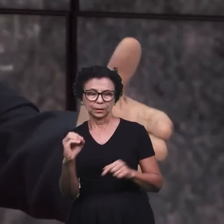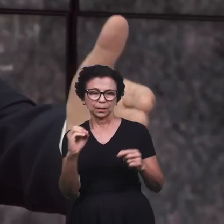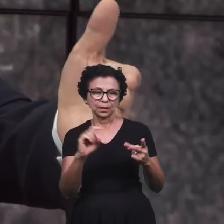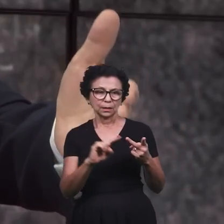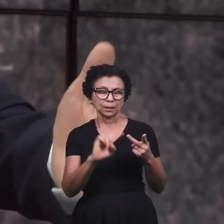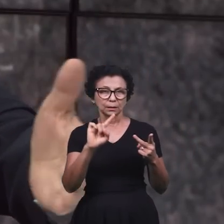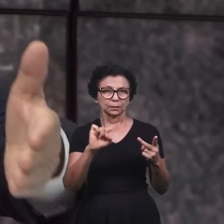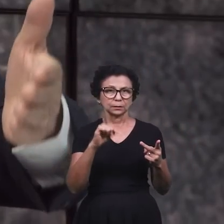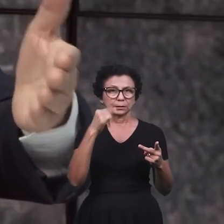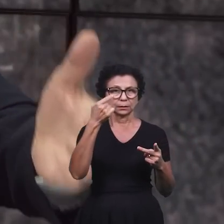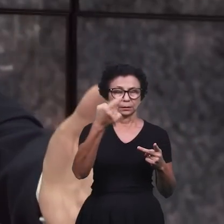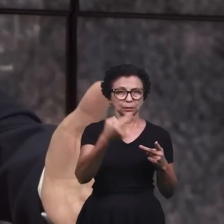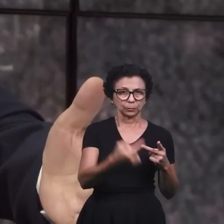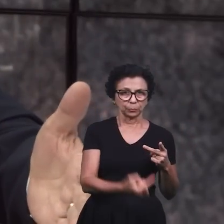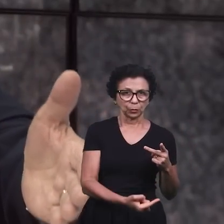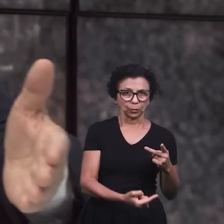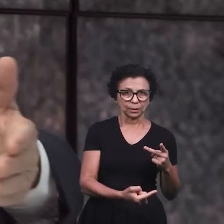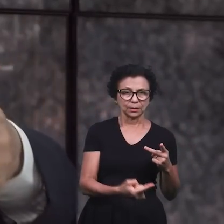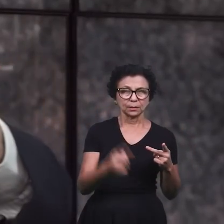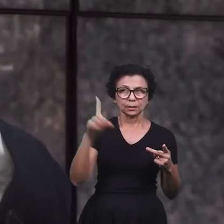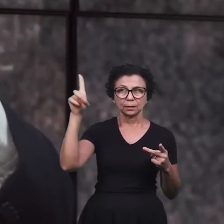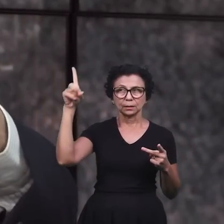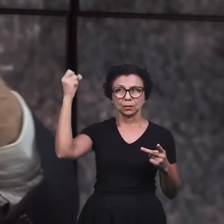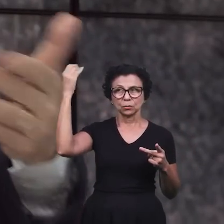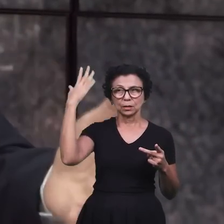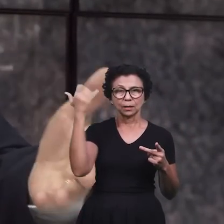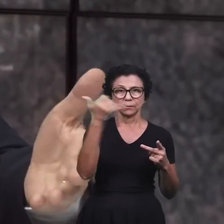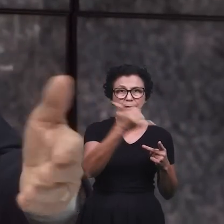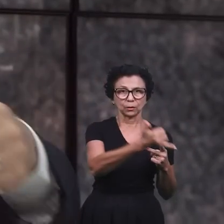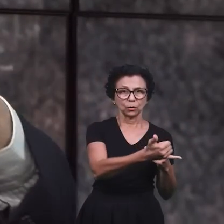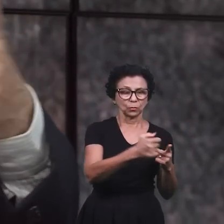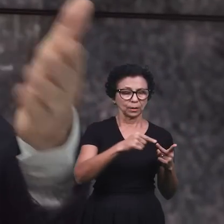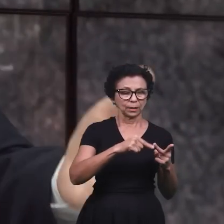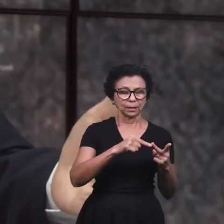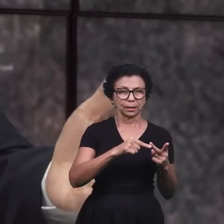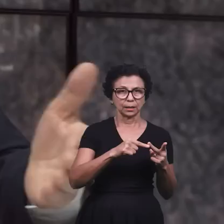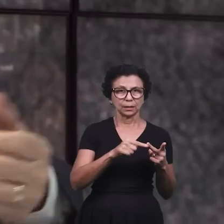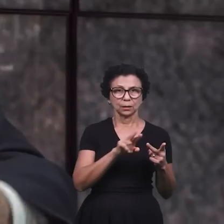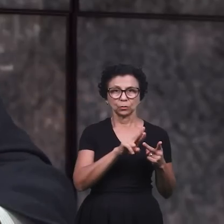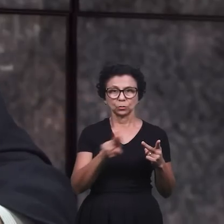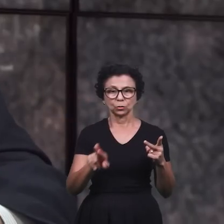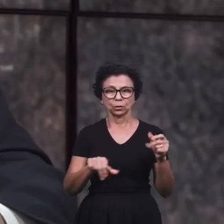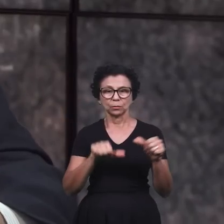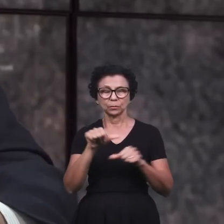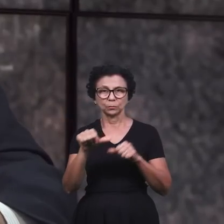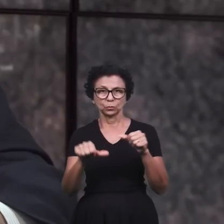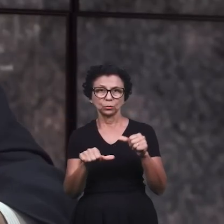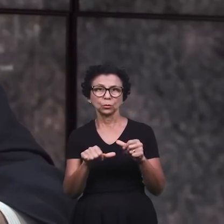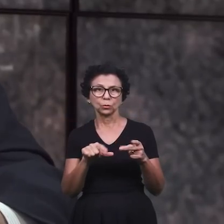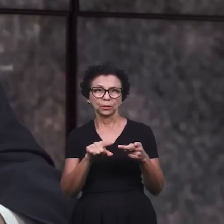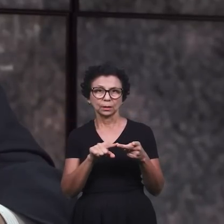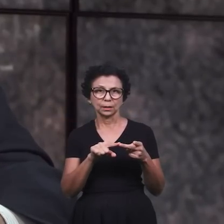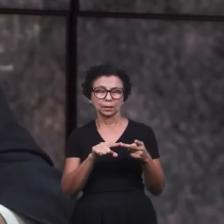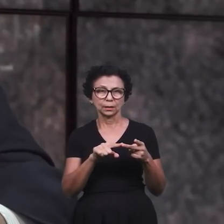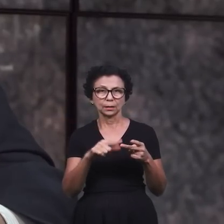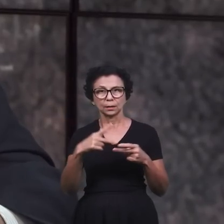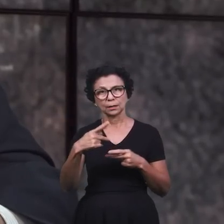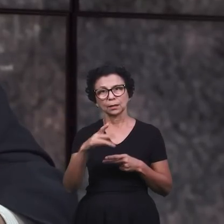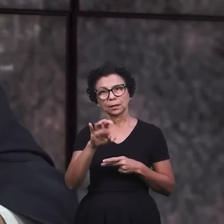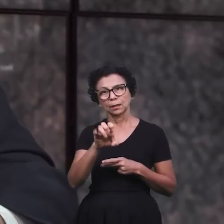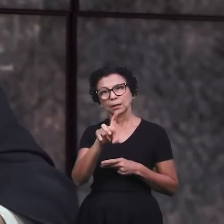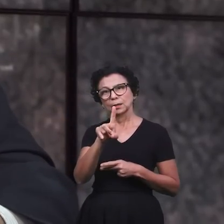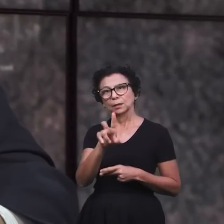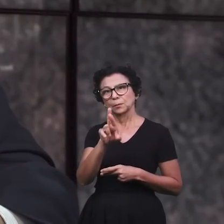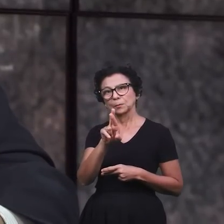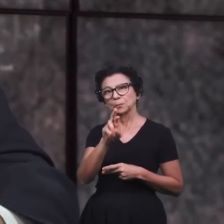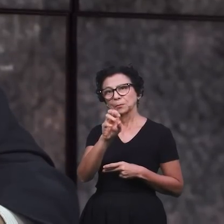né? Da obra de Deus, não é? É no Novo Testamento, na nova aliança feita pelo Senhor Jesus. E disse a